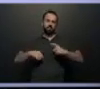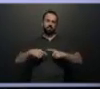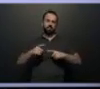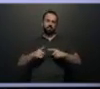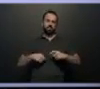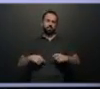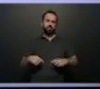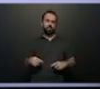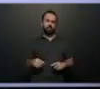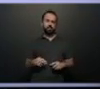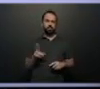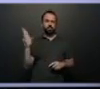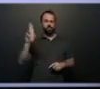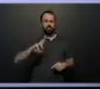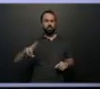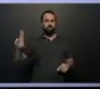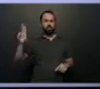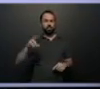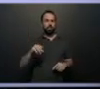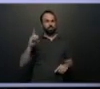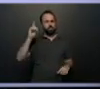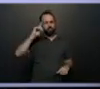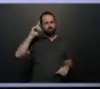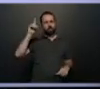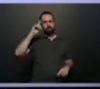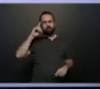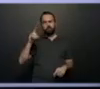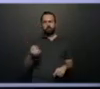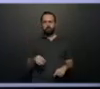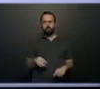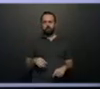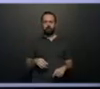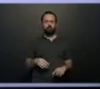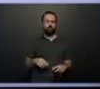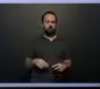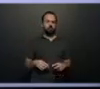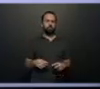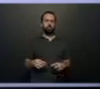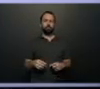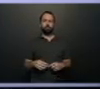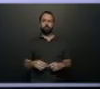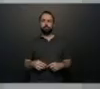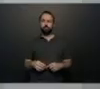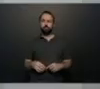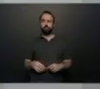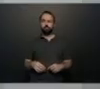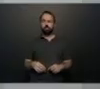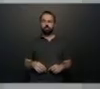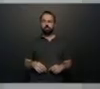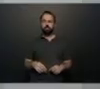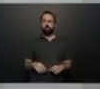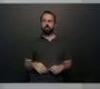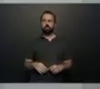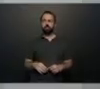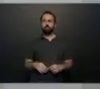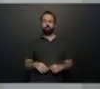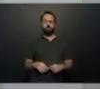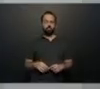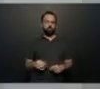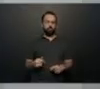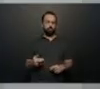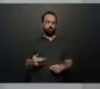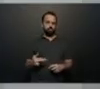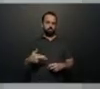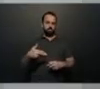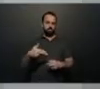obturações dentárias, o latão, a solda, dentre outros produtos. Os derivados